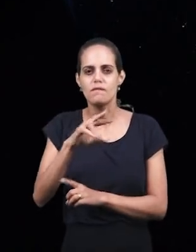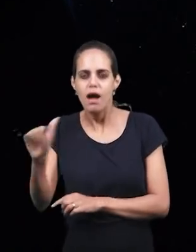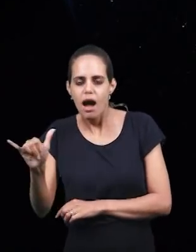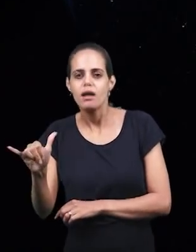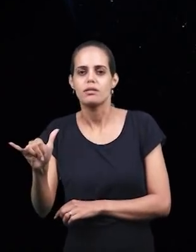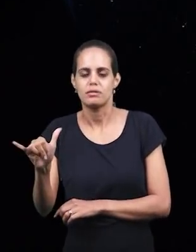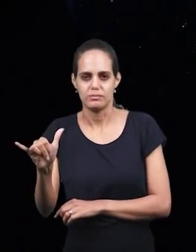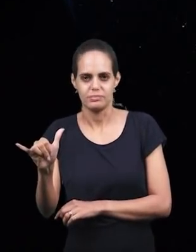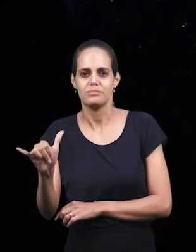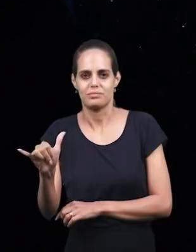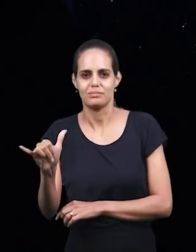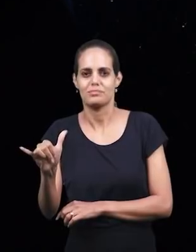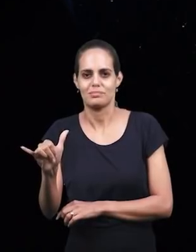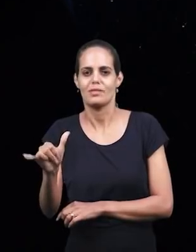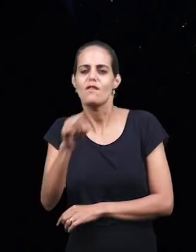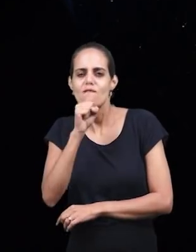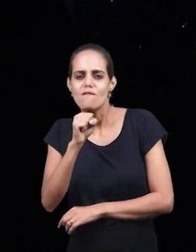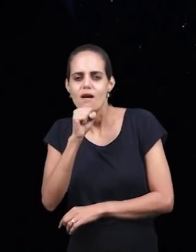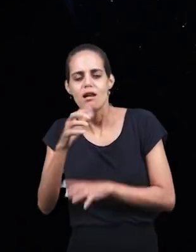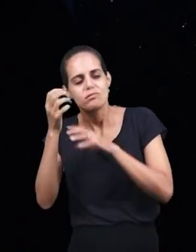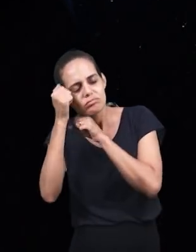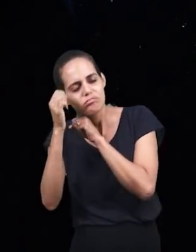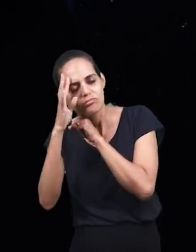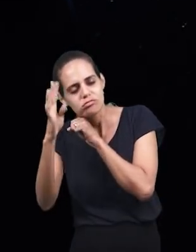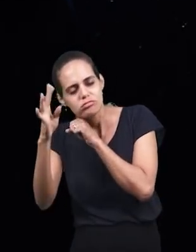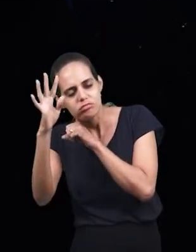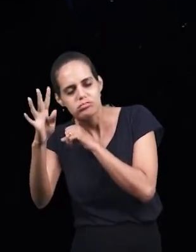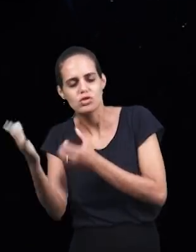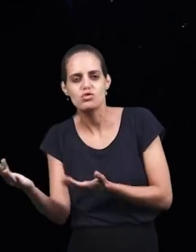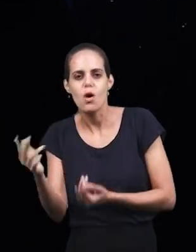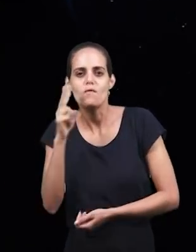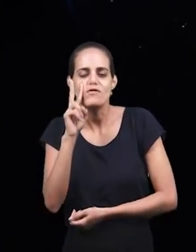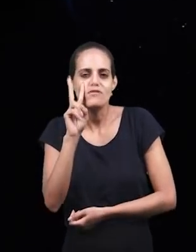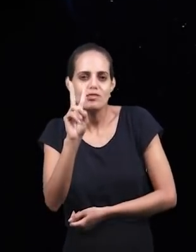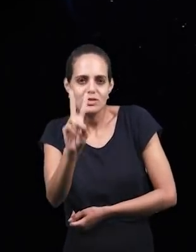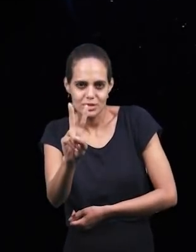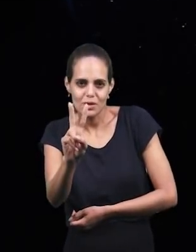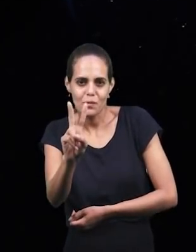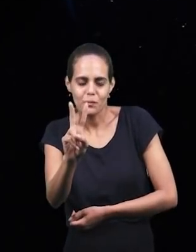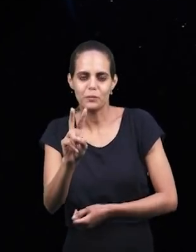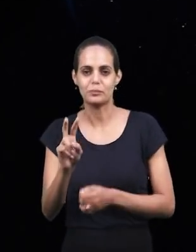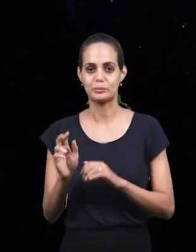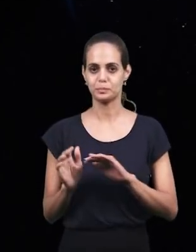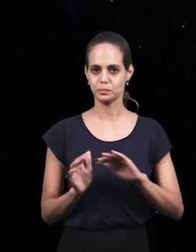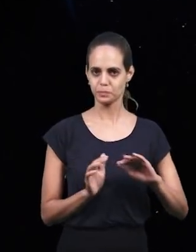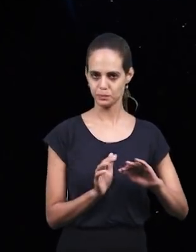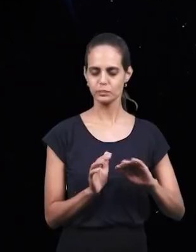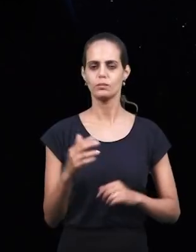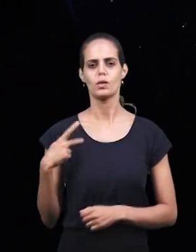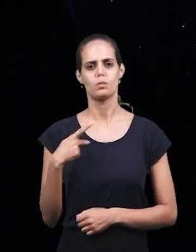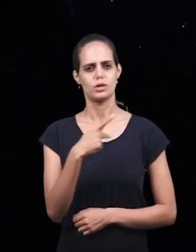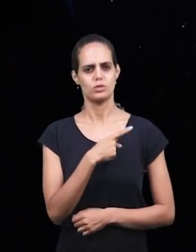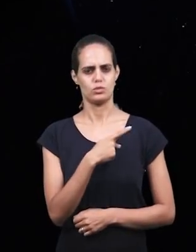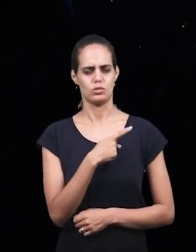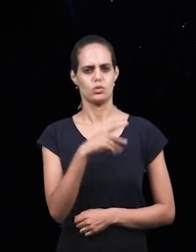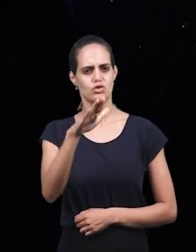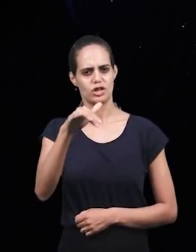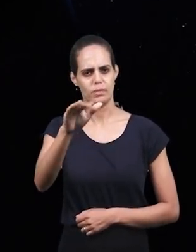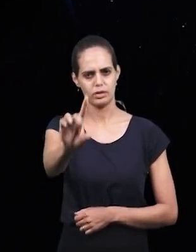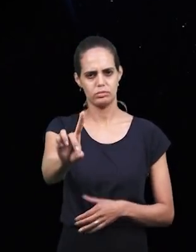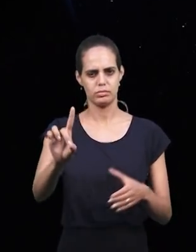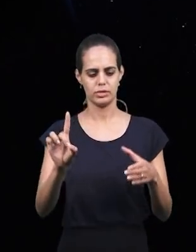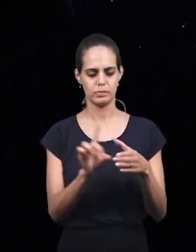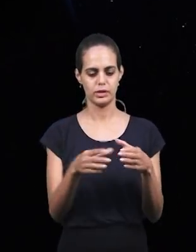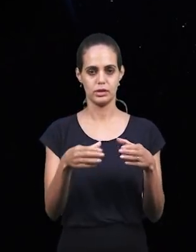vossos mancebos terão visões." Um dos pastores chamados para participar deste grupo evangélico chamava-se